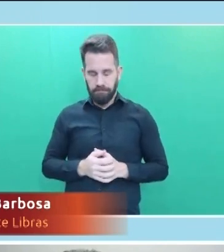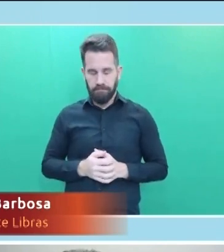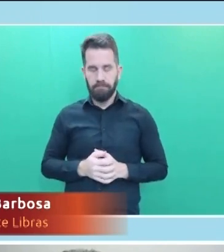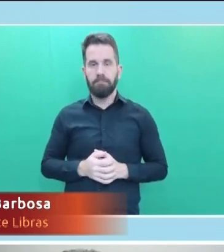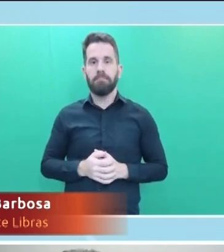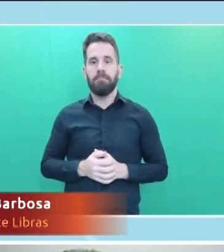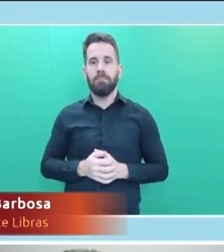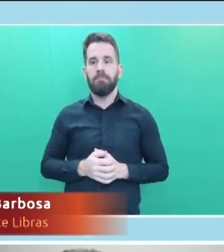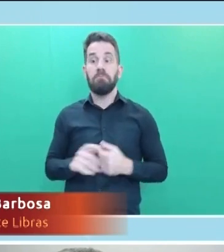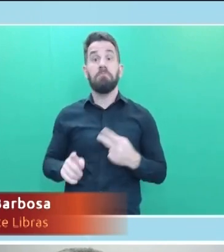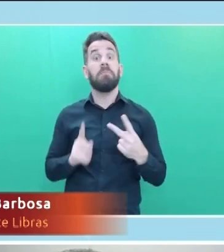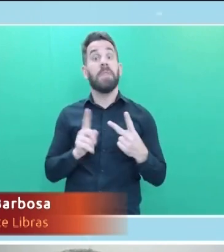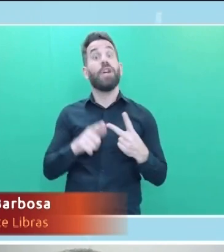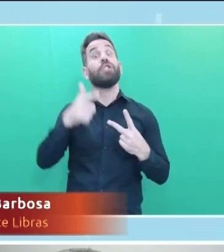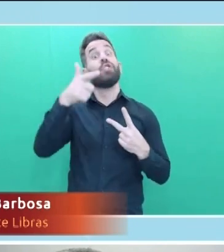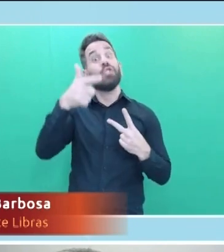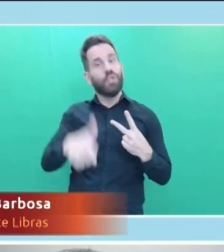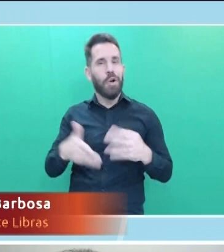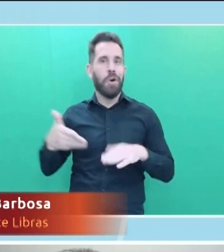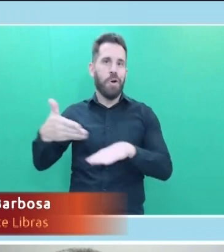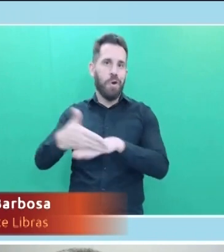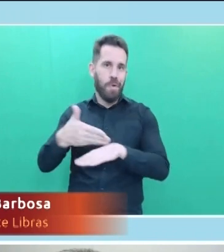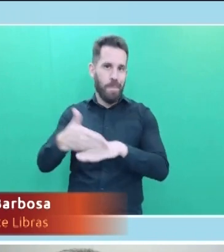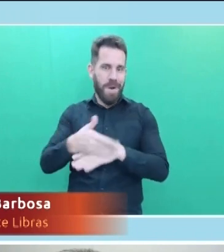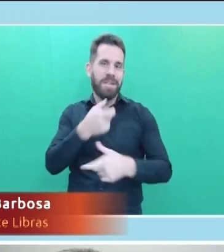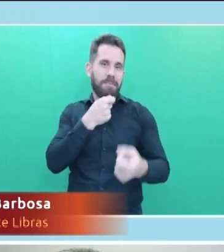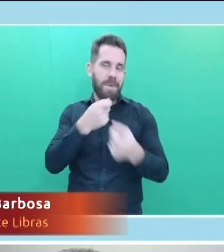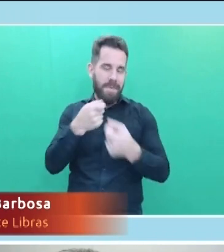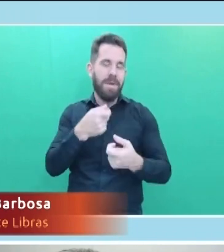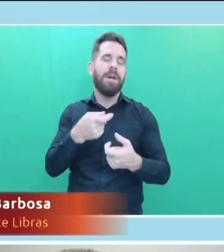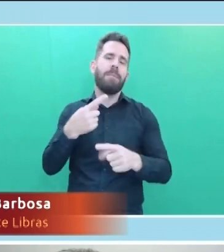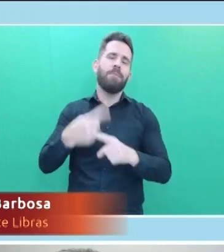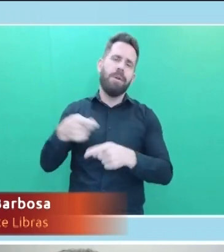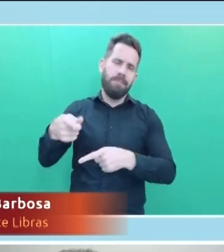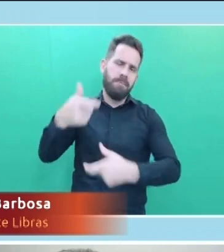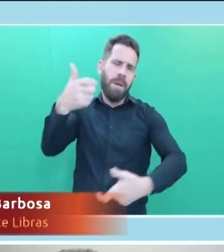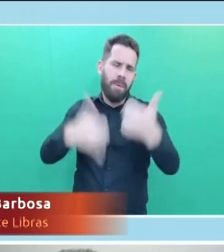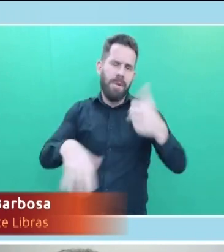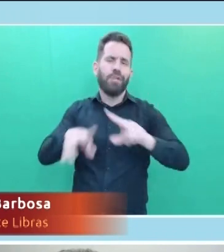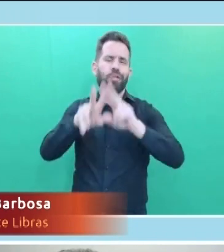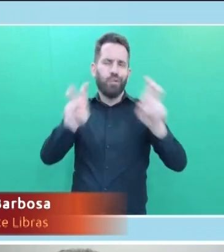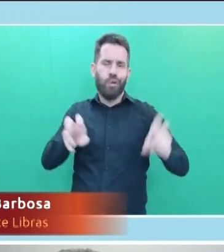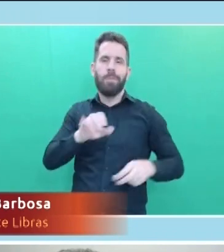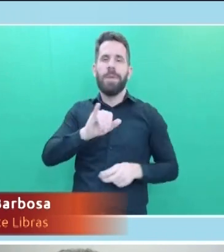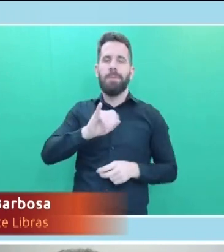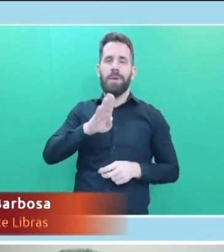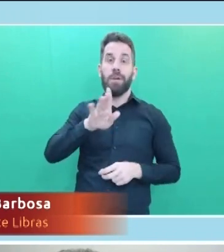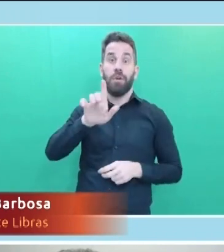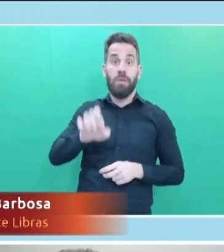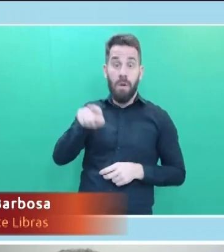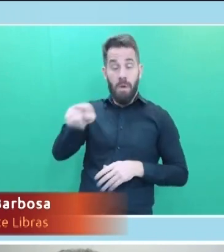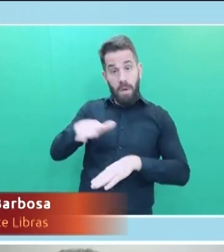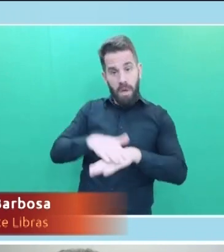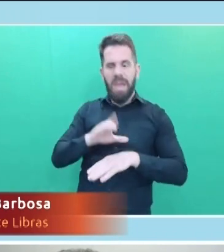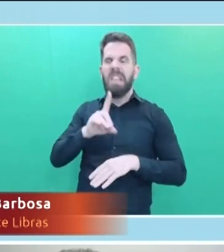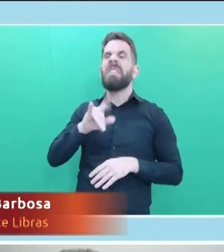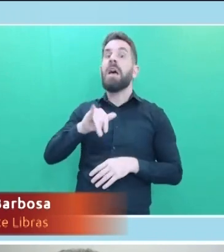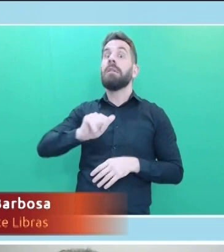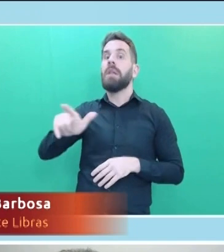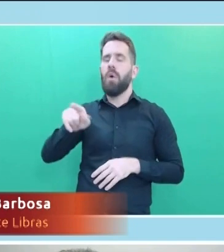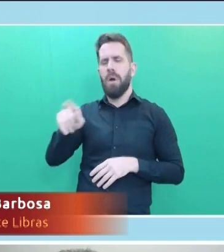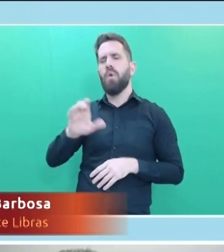de novo aqui com a gente para falar sobre o IBGE, sobre o Censo 2022, é o Daniel Ribeiro, coordenador operacional do